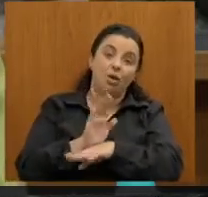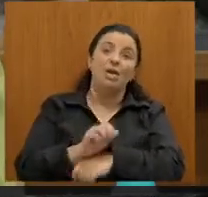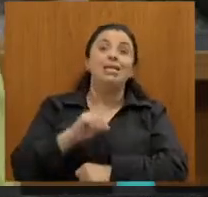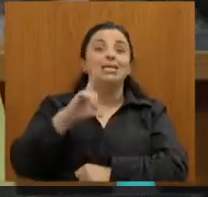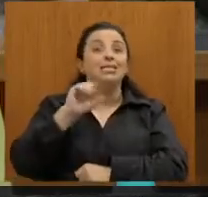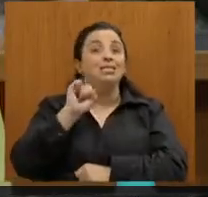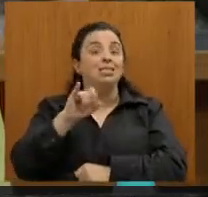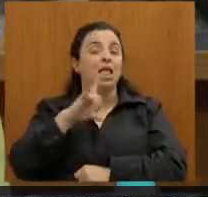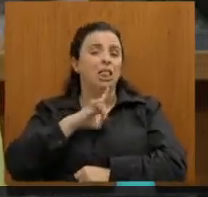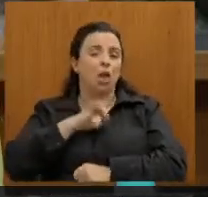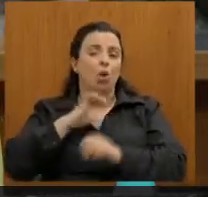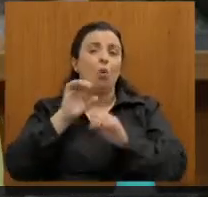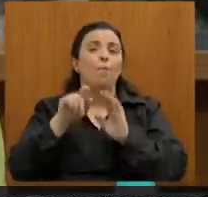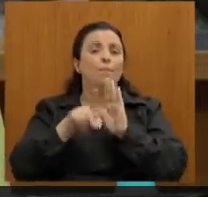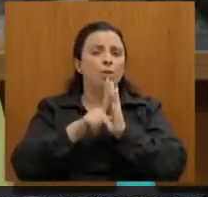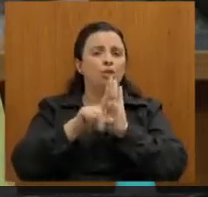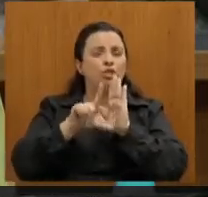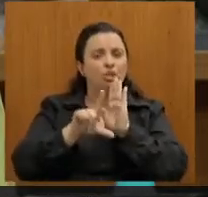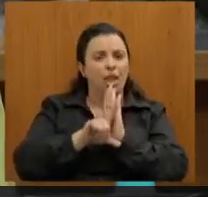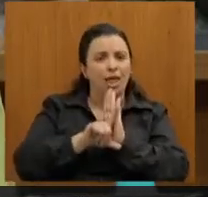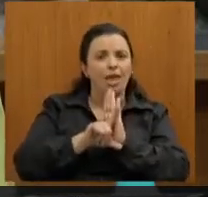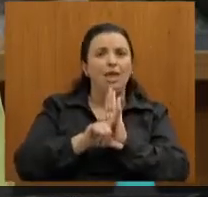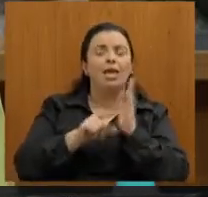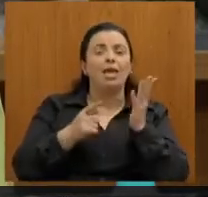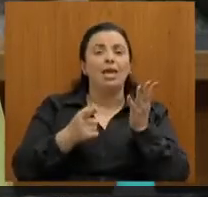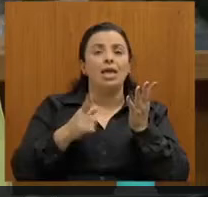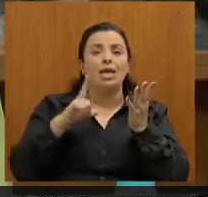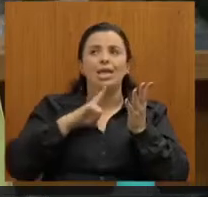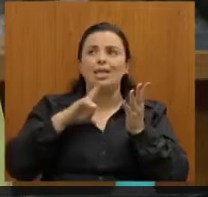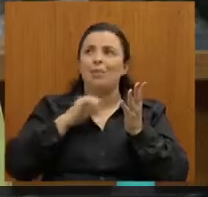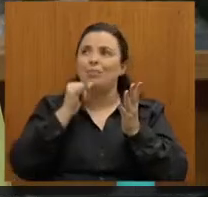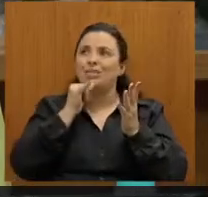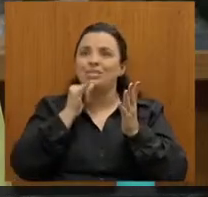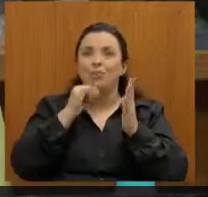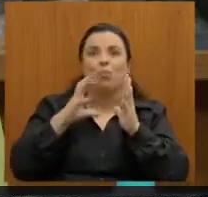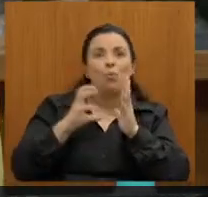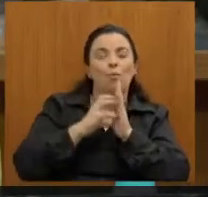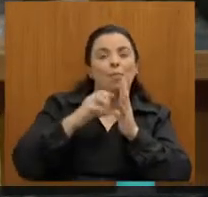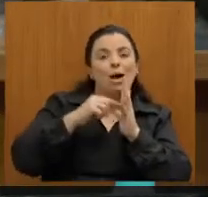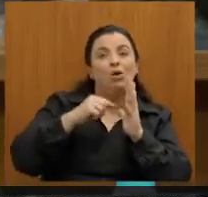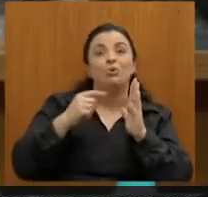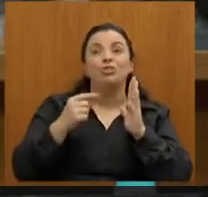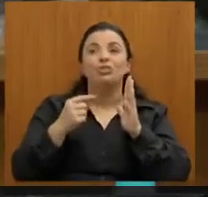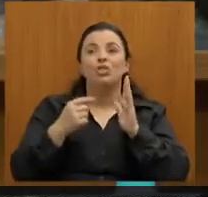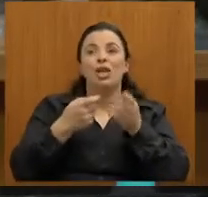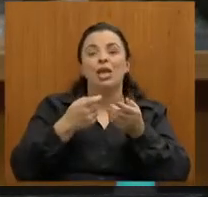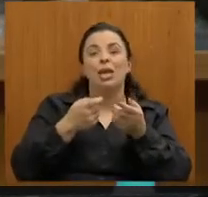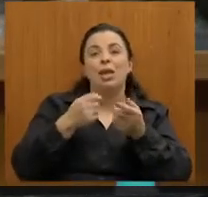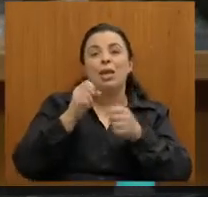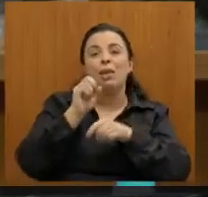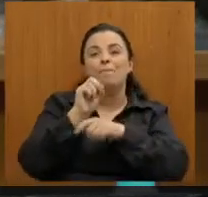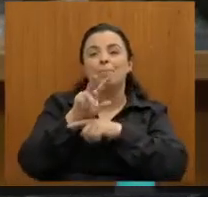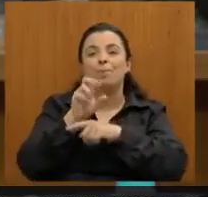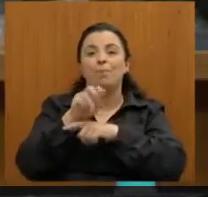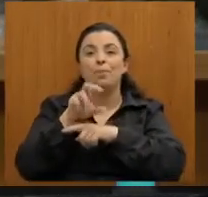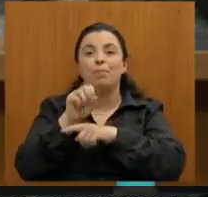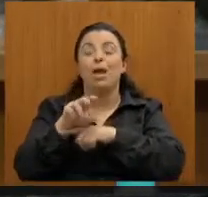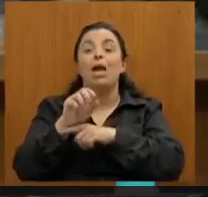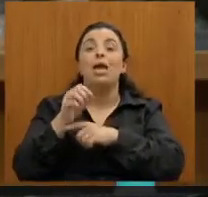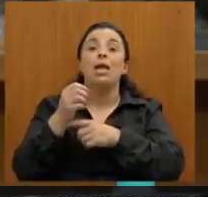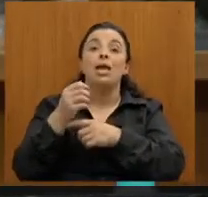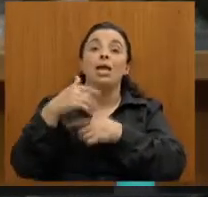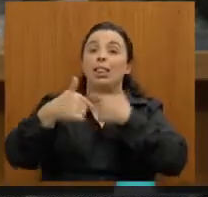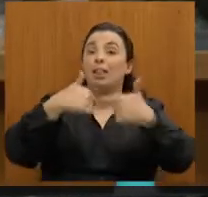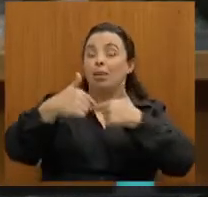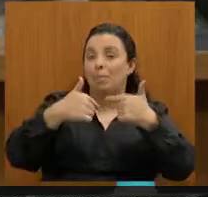uma lei específica que aponta para um banco de empregos para essas mulheres nós estamos falando a